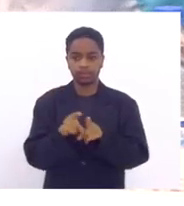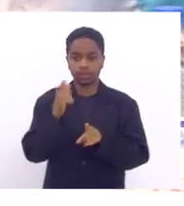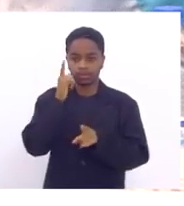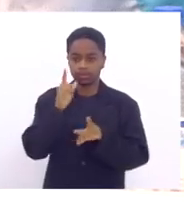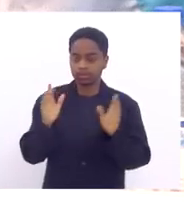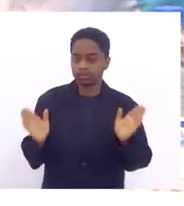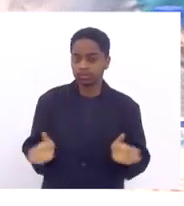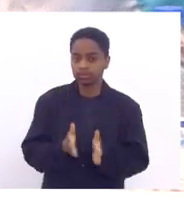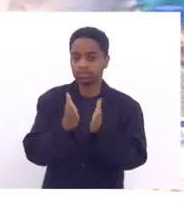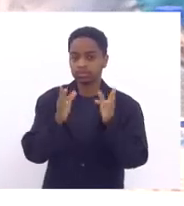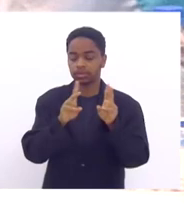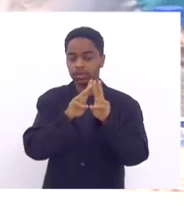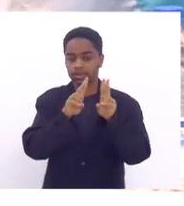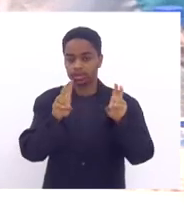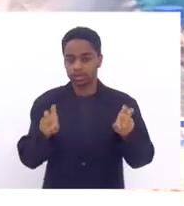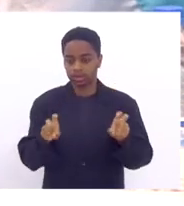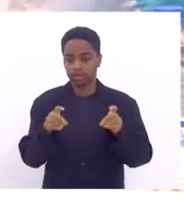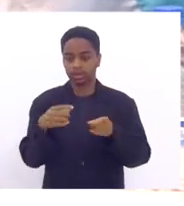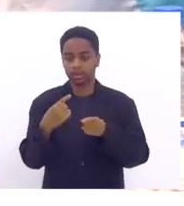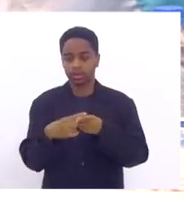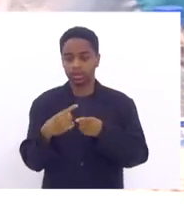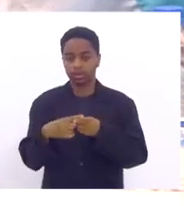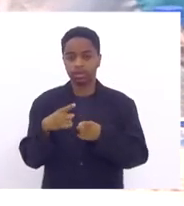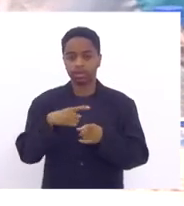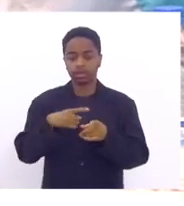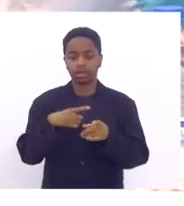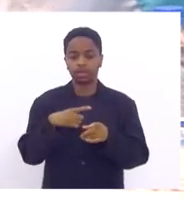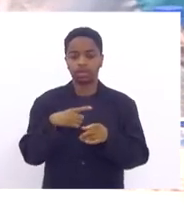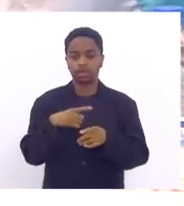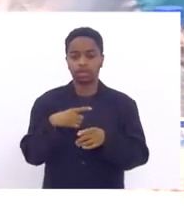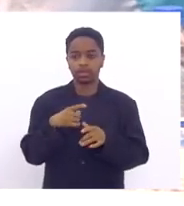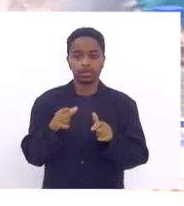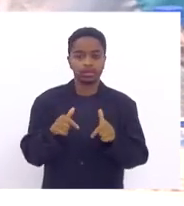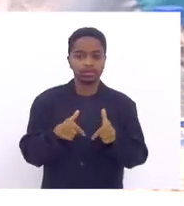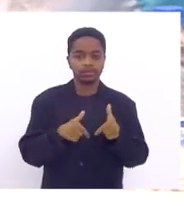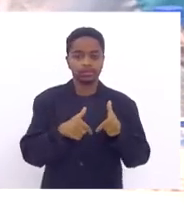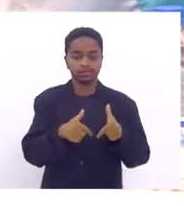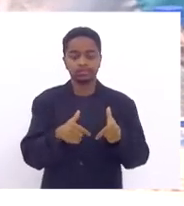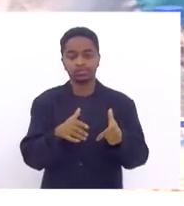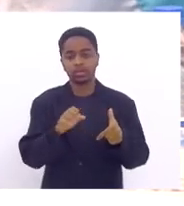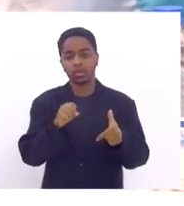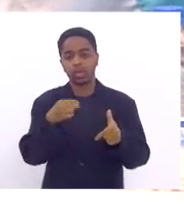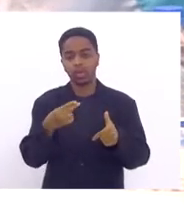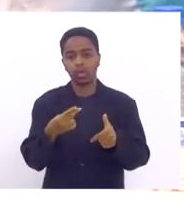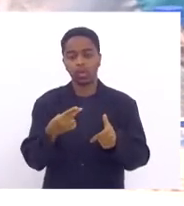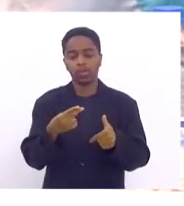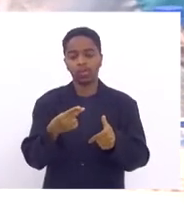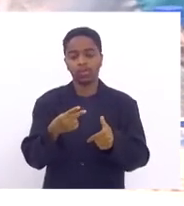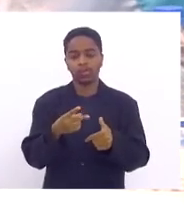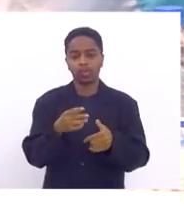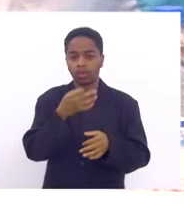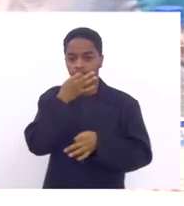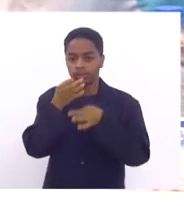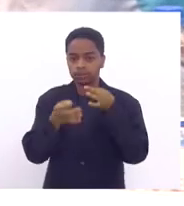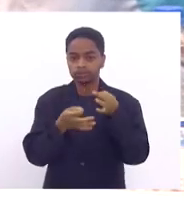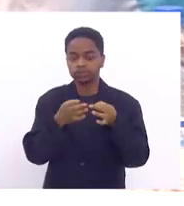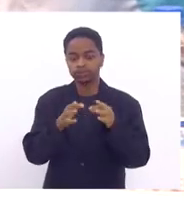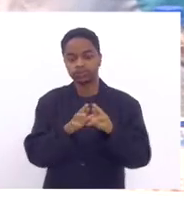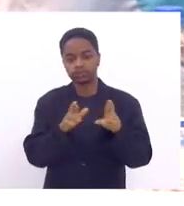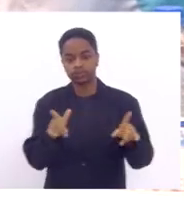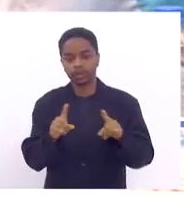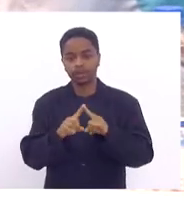questões ainda que haja uma jurisprudência num determinado sentido ou uma posição majoritária em outro sentido mas sempre é o